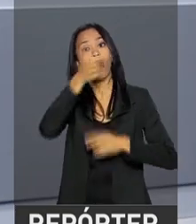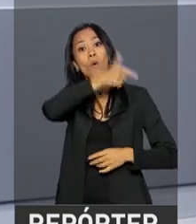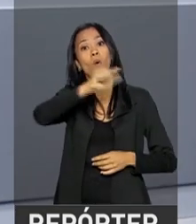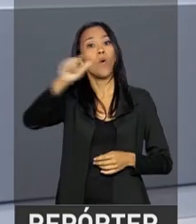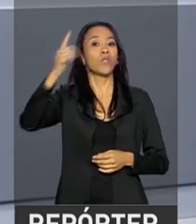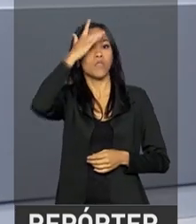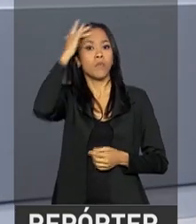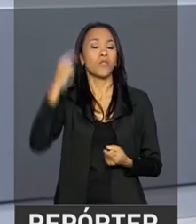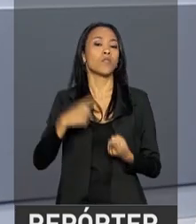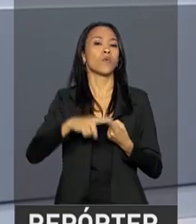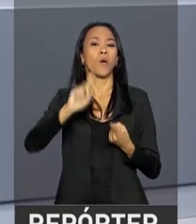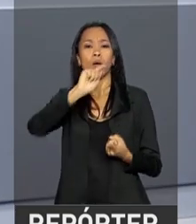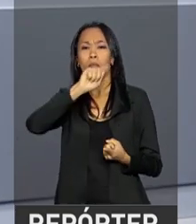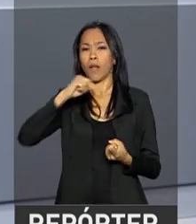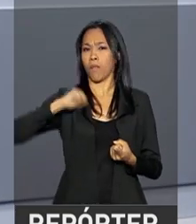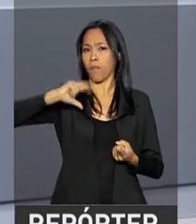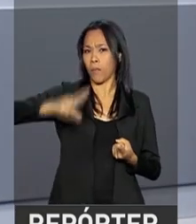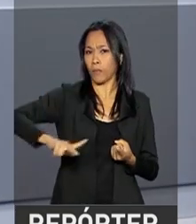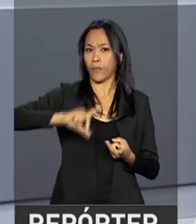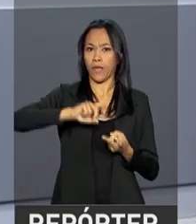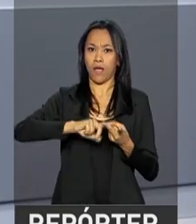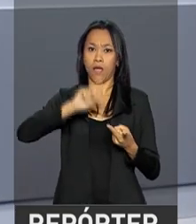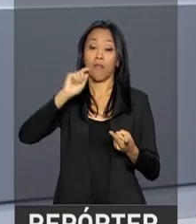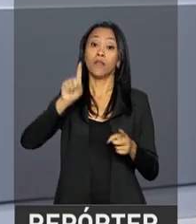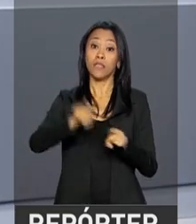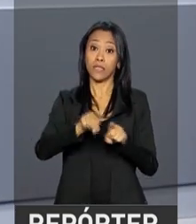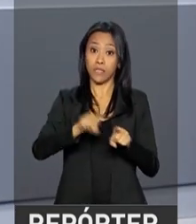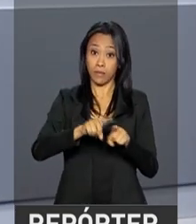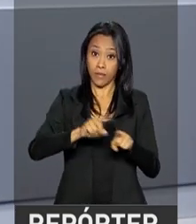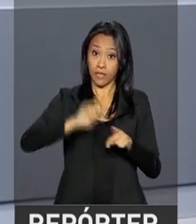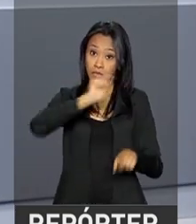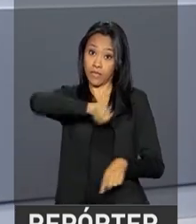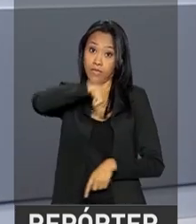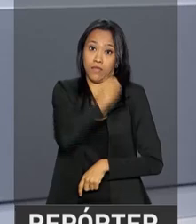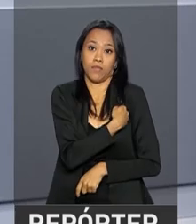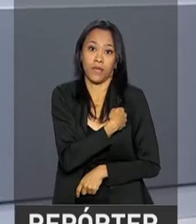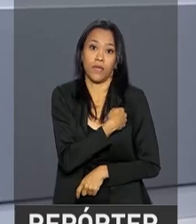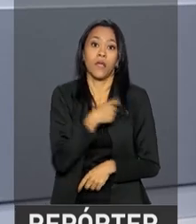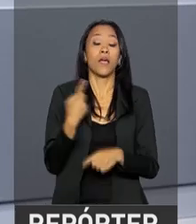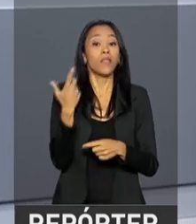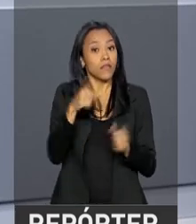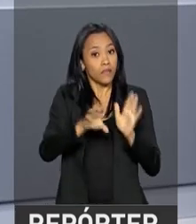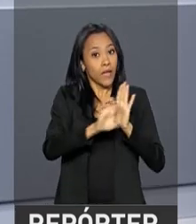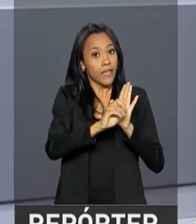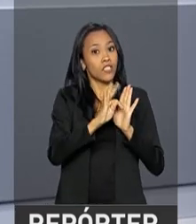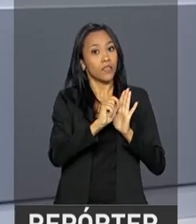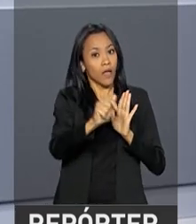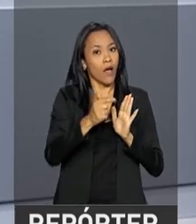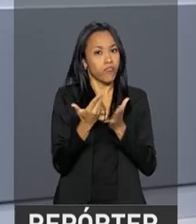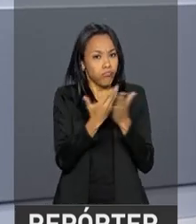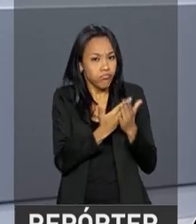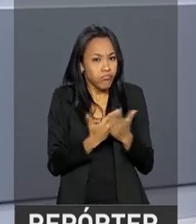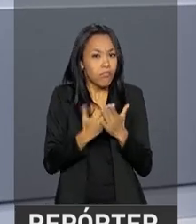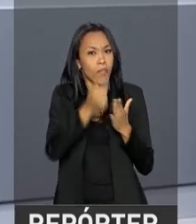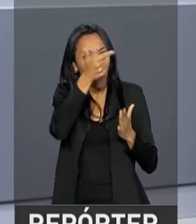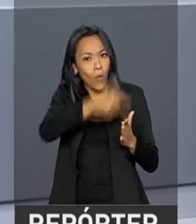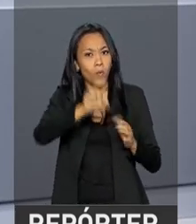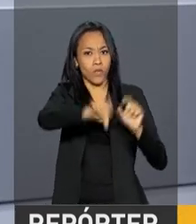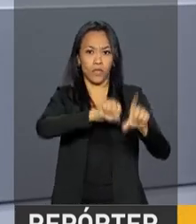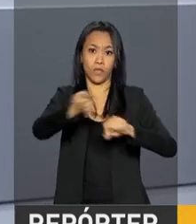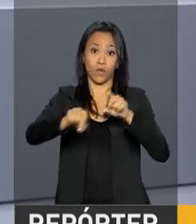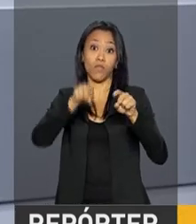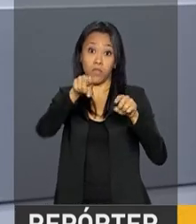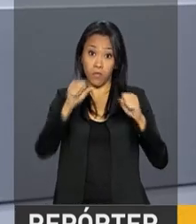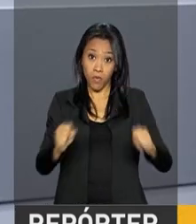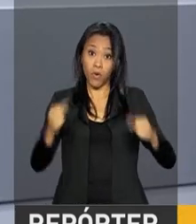para portugal e também para a espanha o governo estuda abrir novos editais para selecionar outros estudantes de turismo acompanha